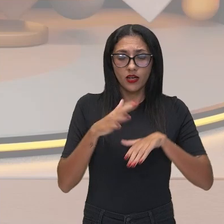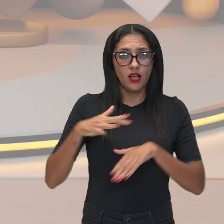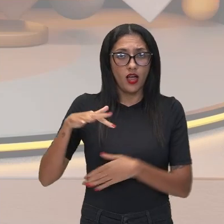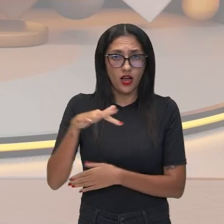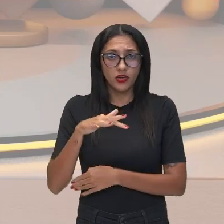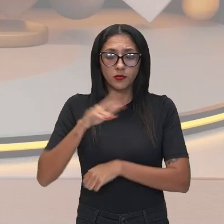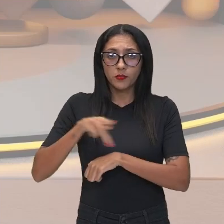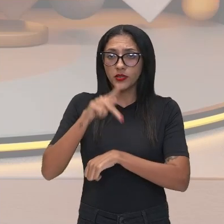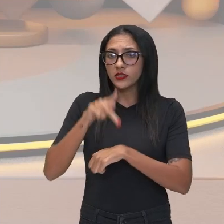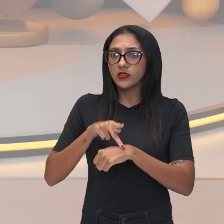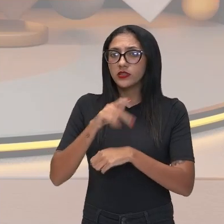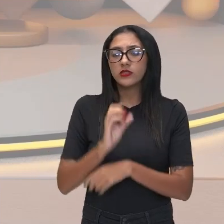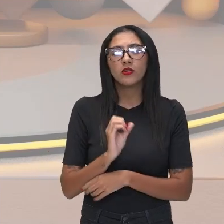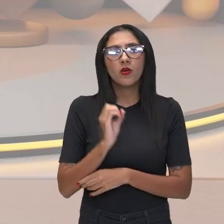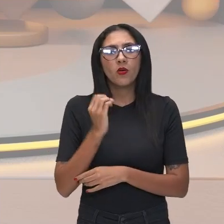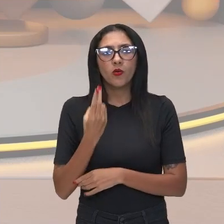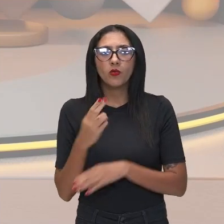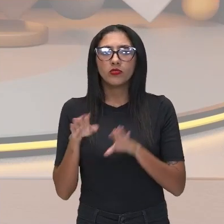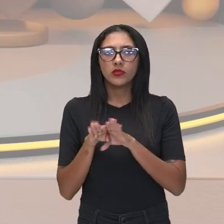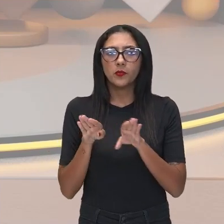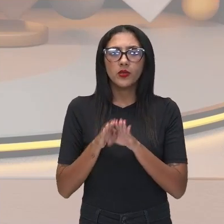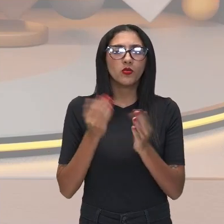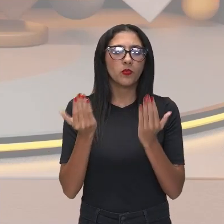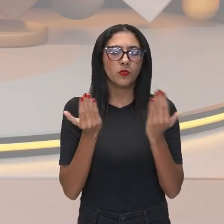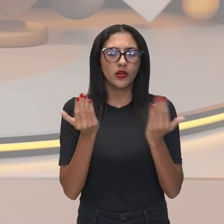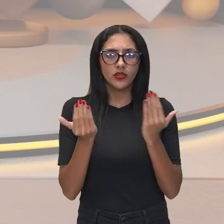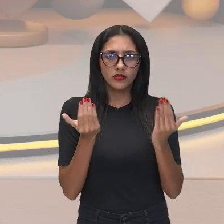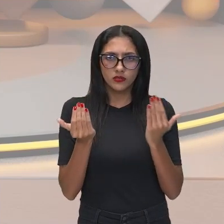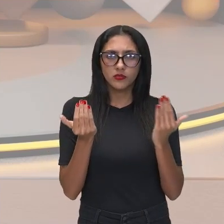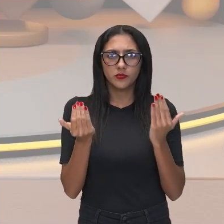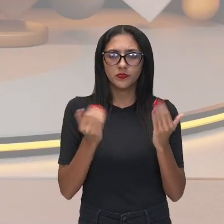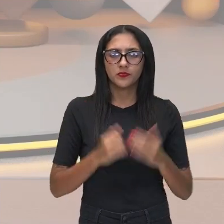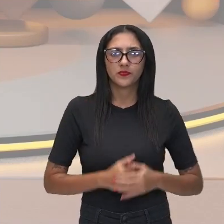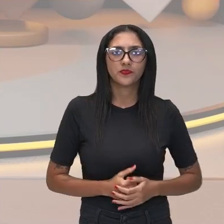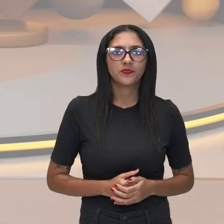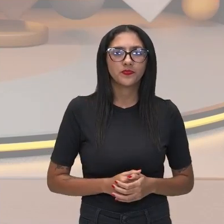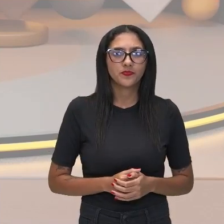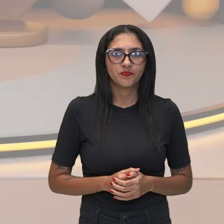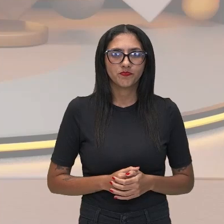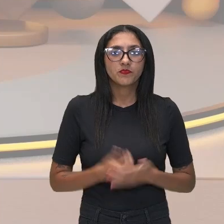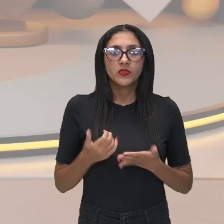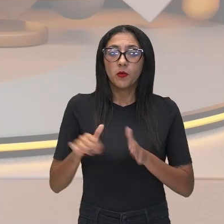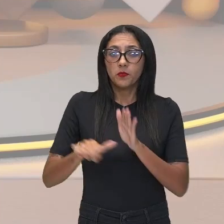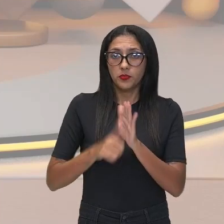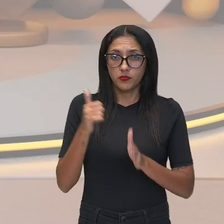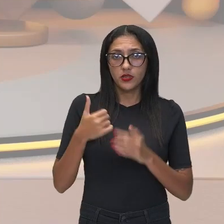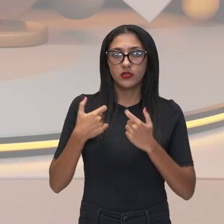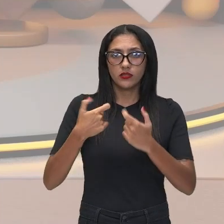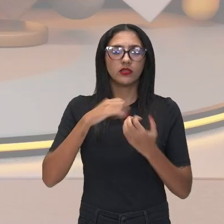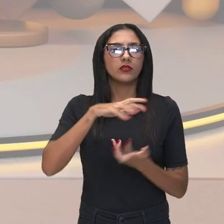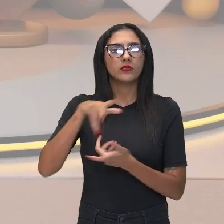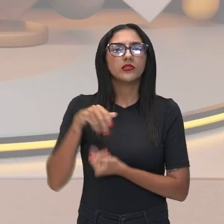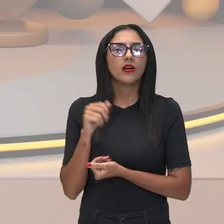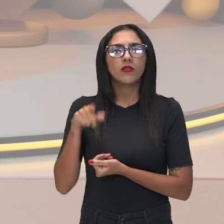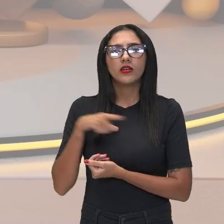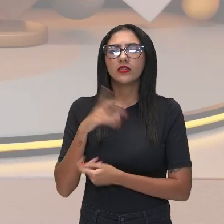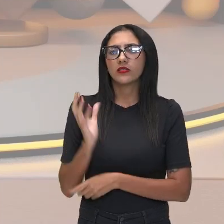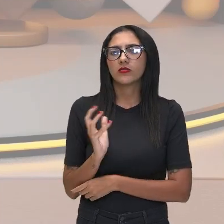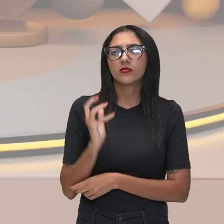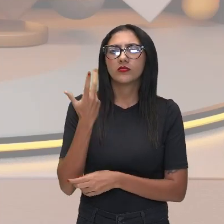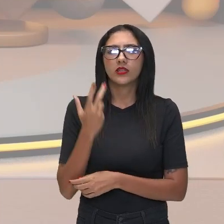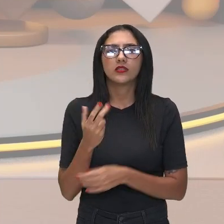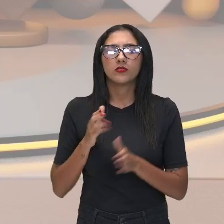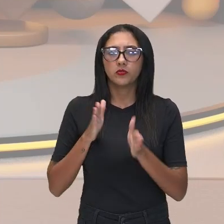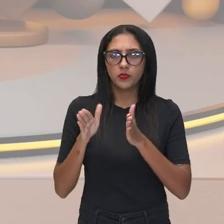países em relação aos seus territórios, tudo bem? Então, a Primeira Guerra Mundial, ela aconteceu aí